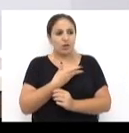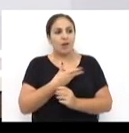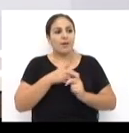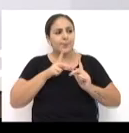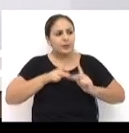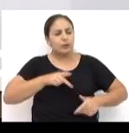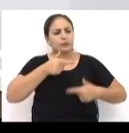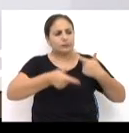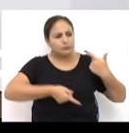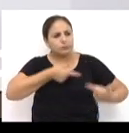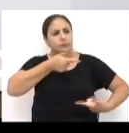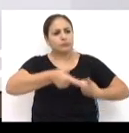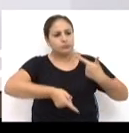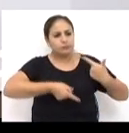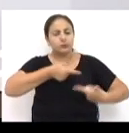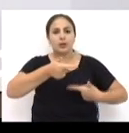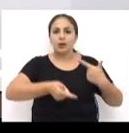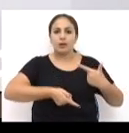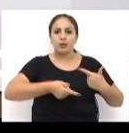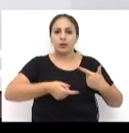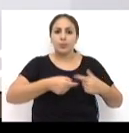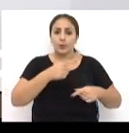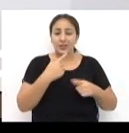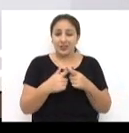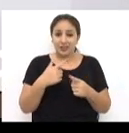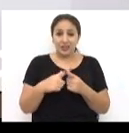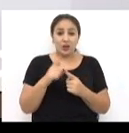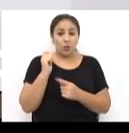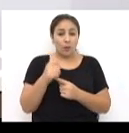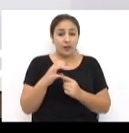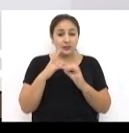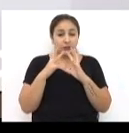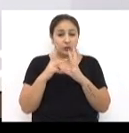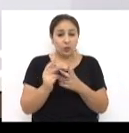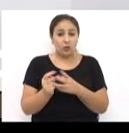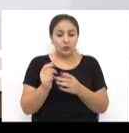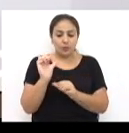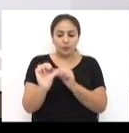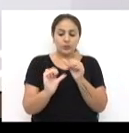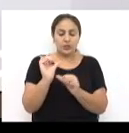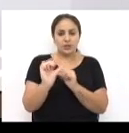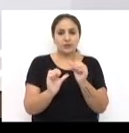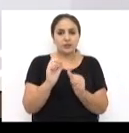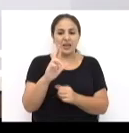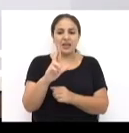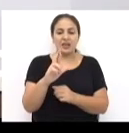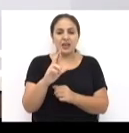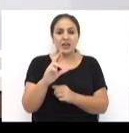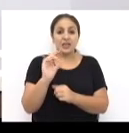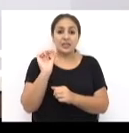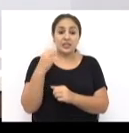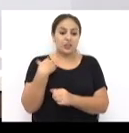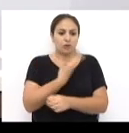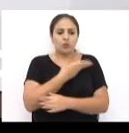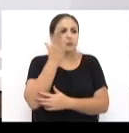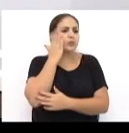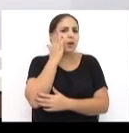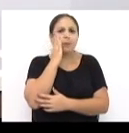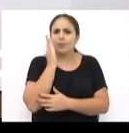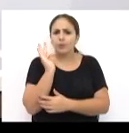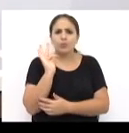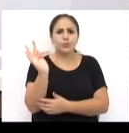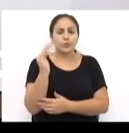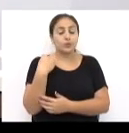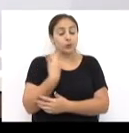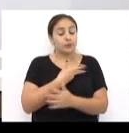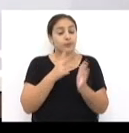trabalhador, a maior base dos trabalhadores brasileiros, com uma reforma que nós não sabemos o que vai dar. Então nós temos que ter